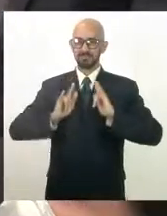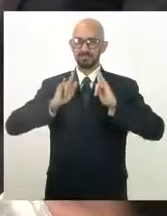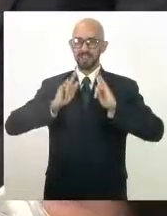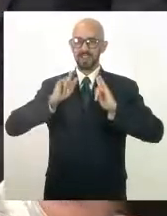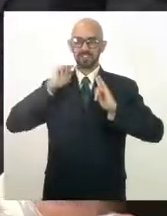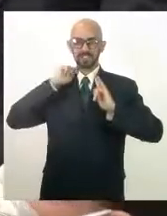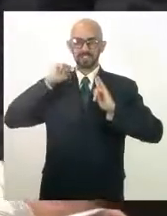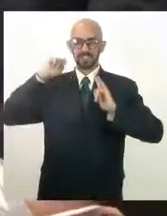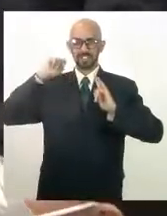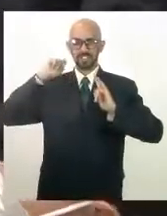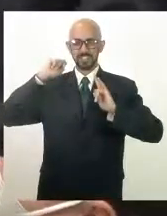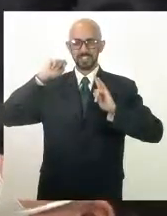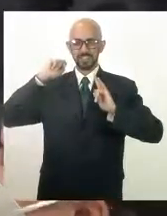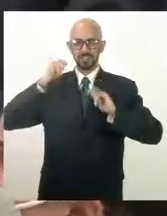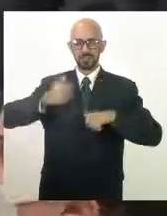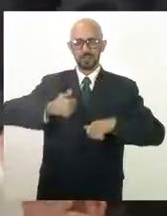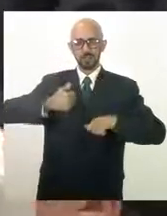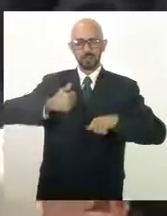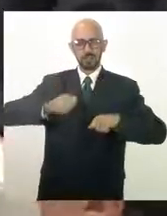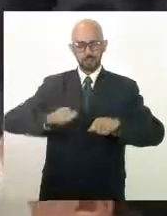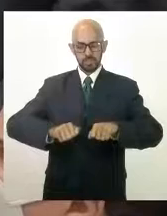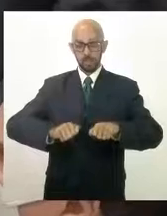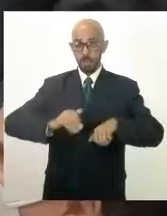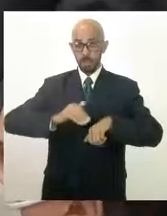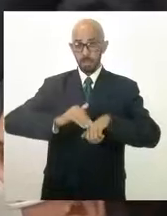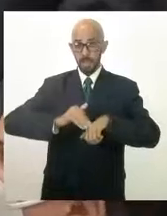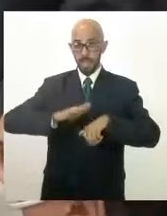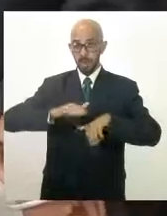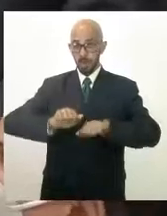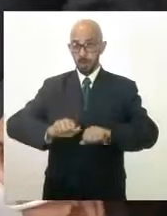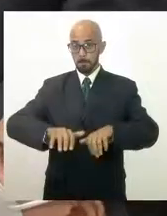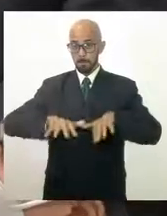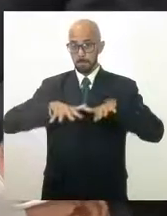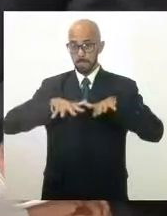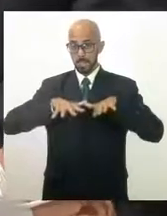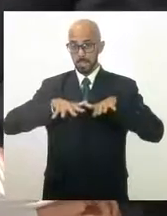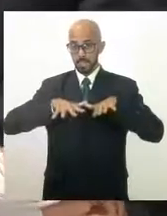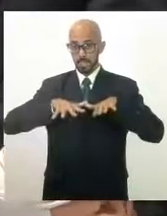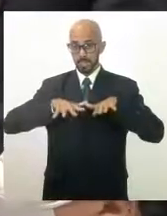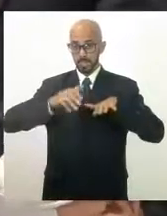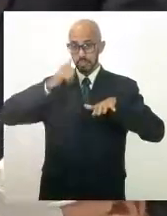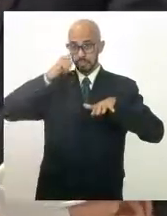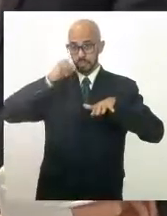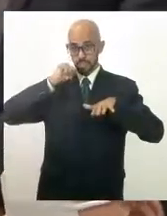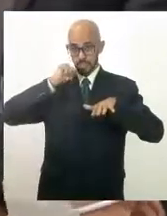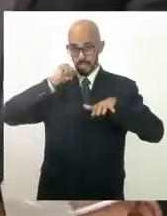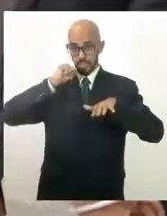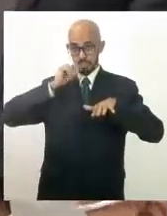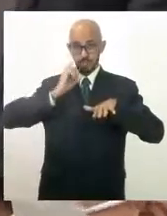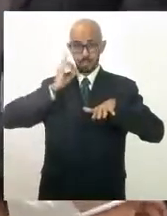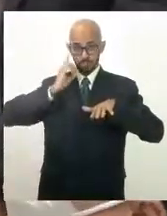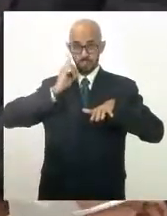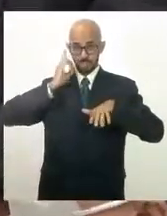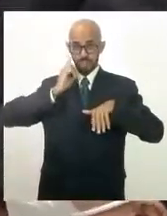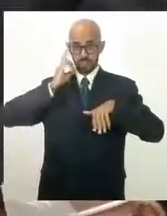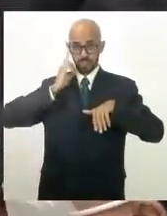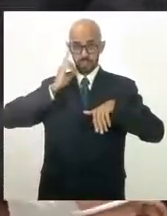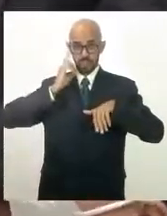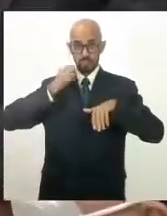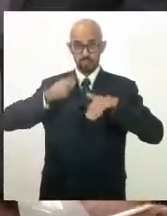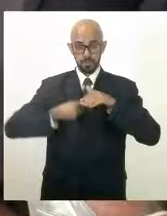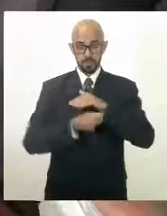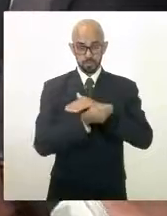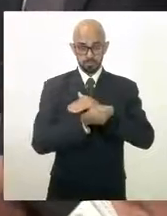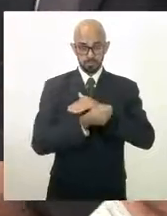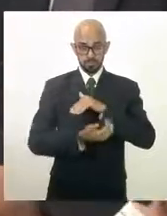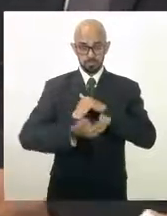eu acho que foi pela primeira vez a maior bancada que a Assembleia Legislativa teve de mulheres. Foi a legislatura passada,